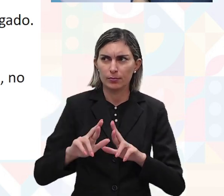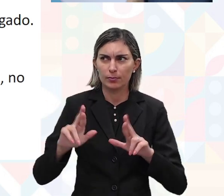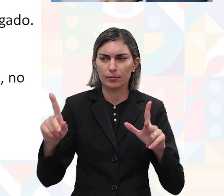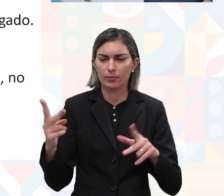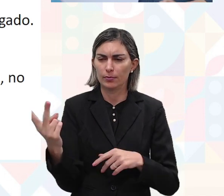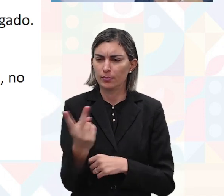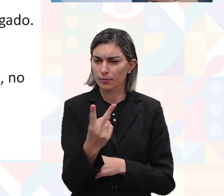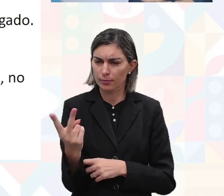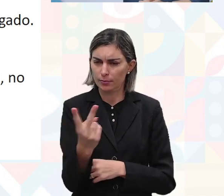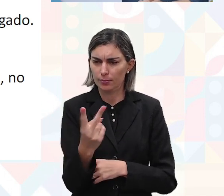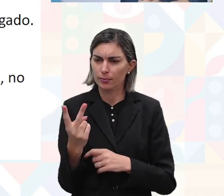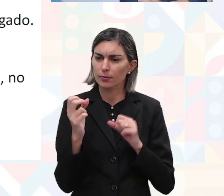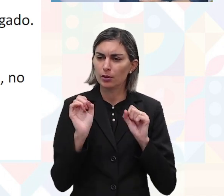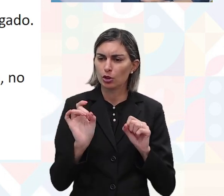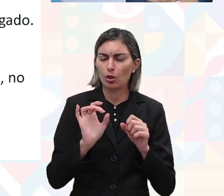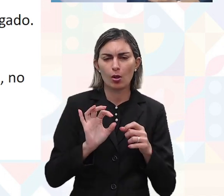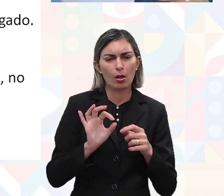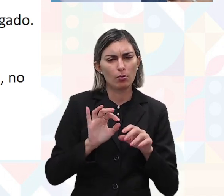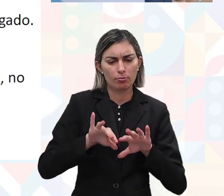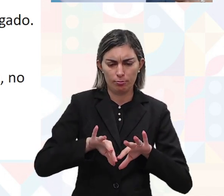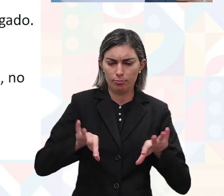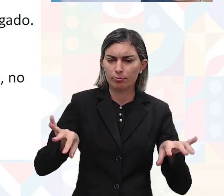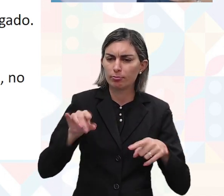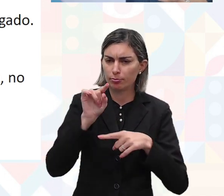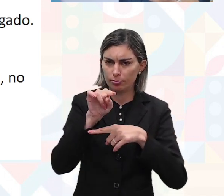dois, eu vou só dividir,